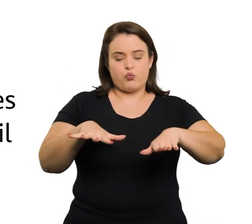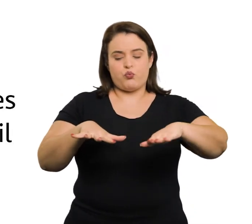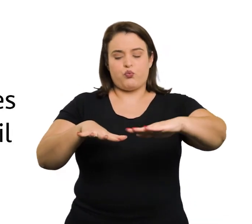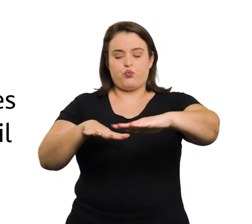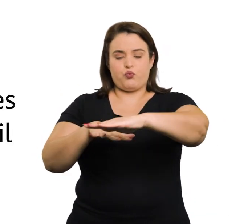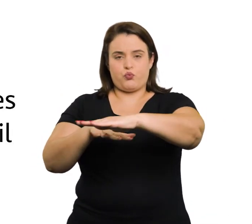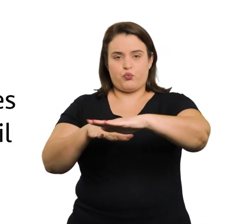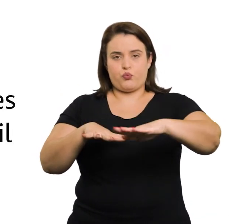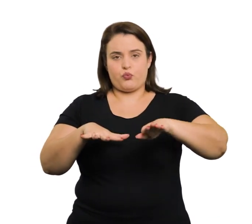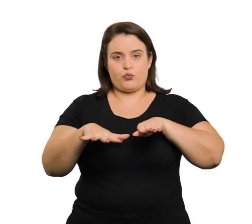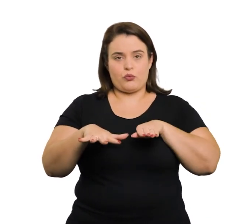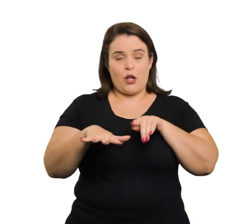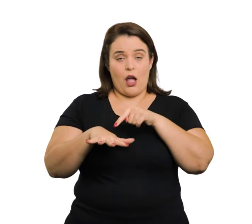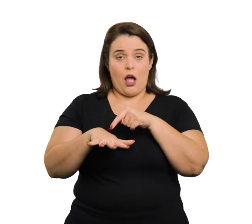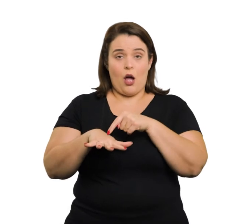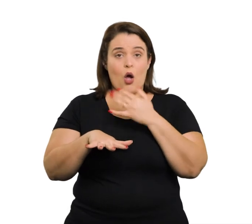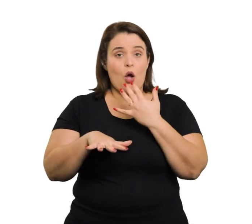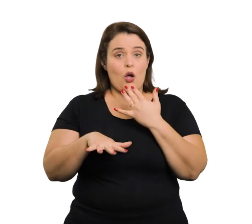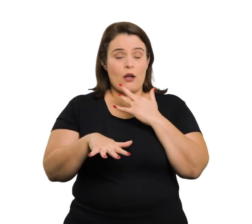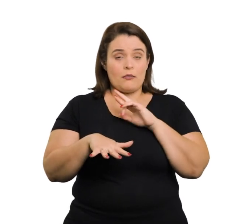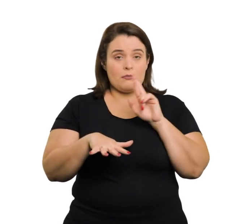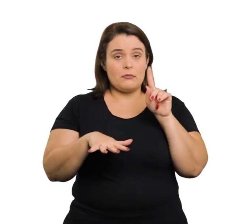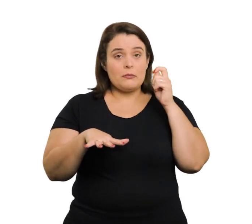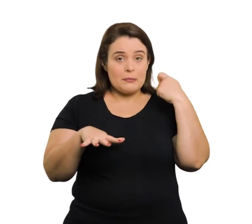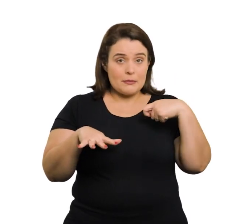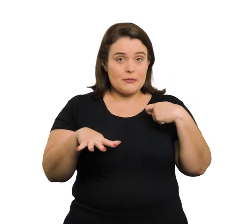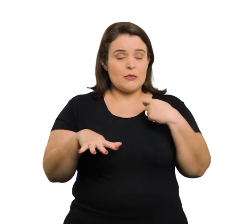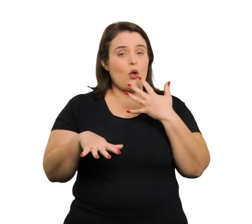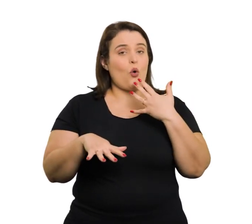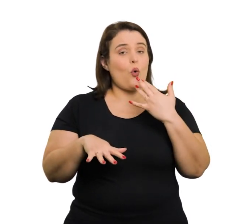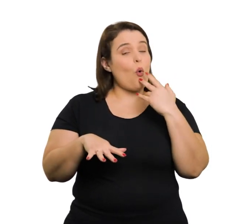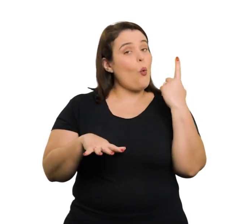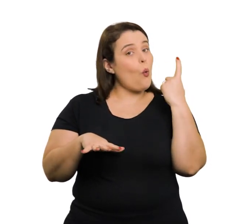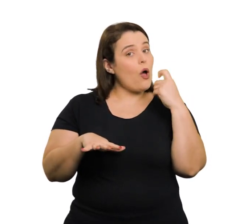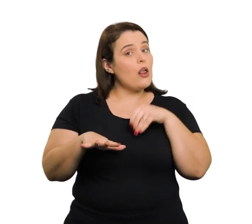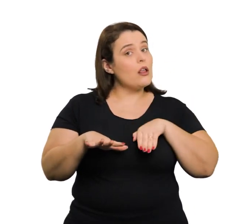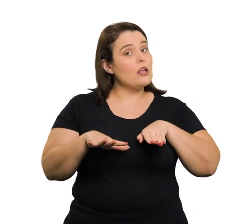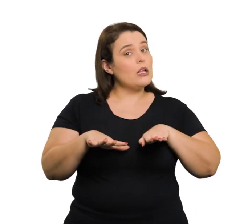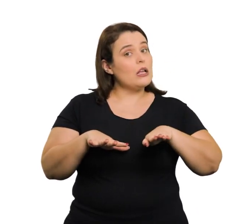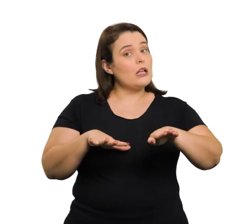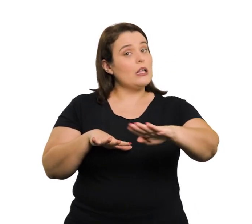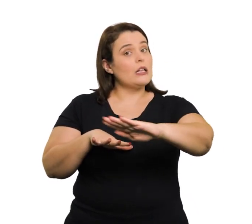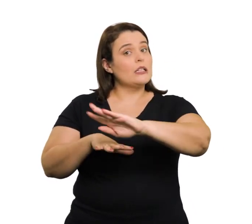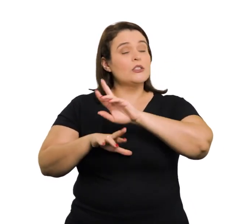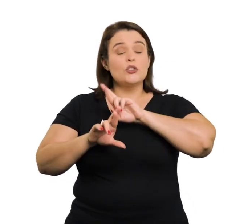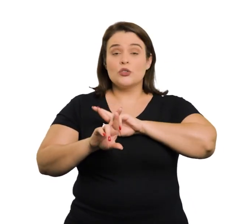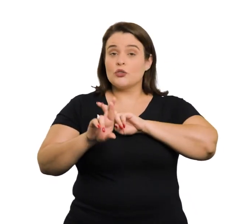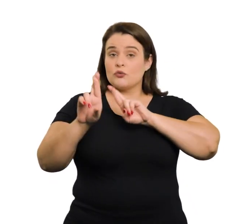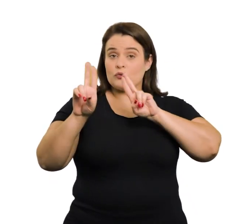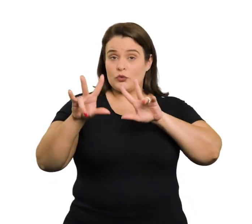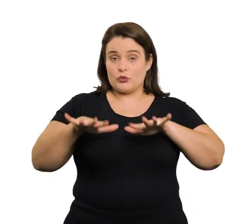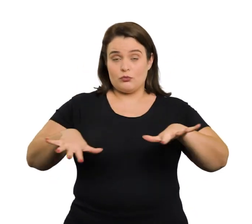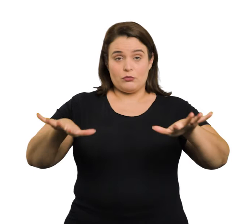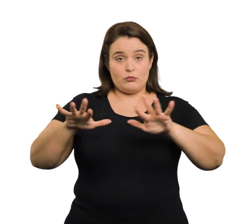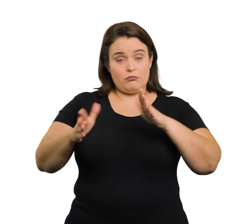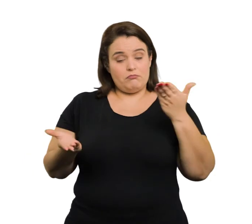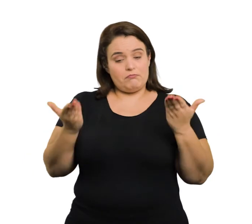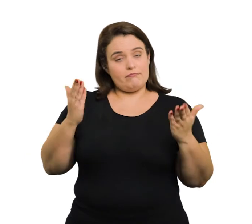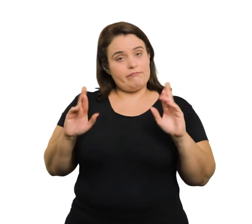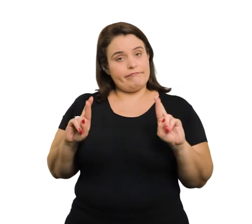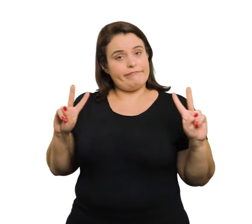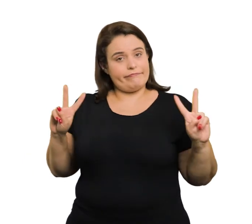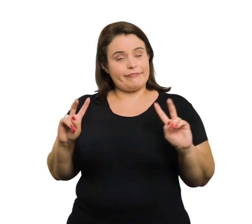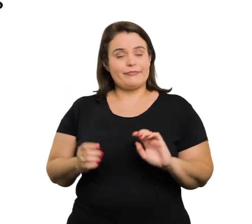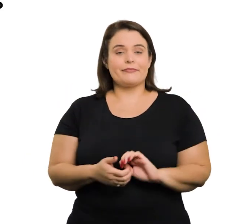a sinalização tátil direcional, deve ser utilizada uma única cor que contraste com todas elas ao mesmo